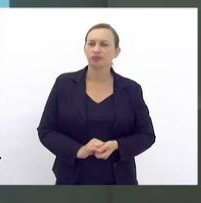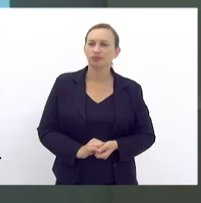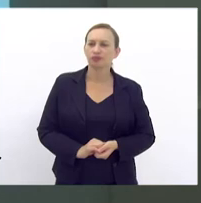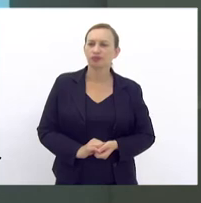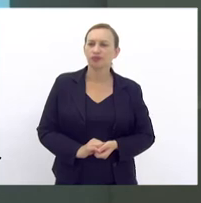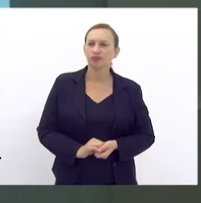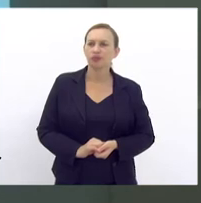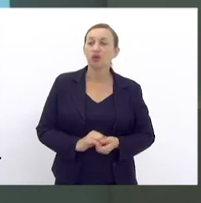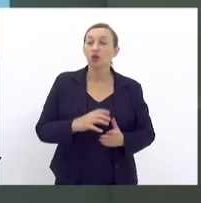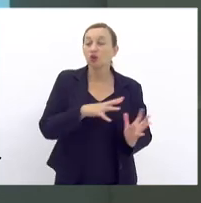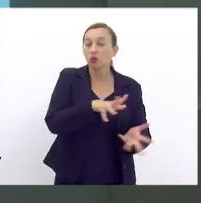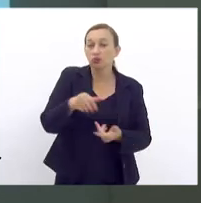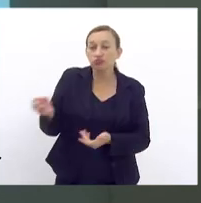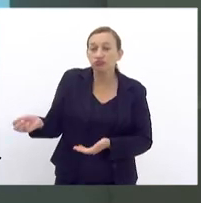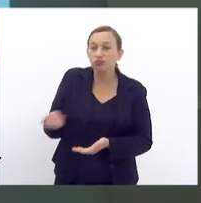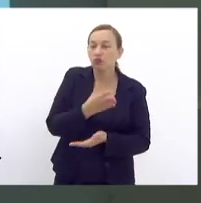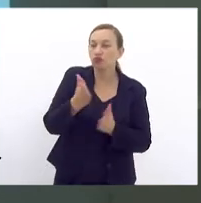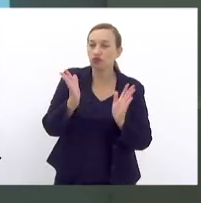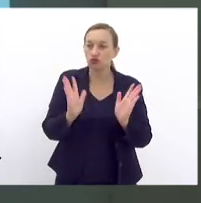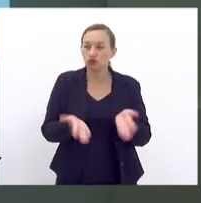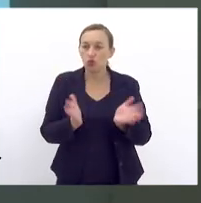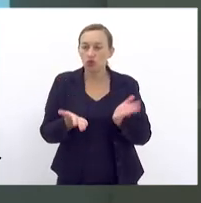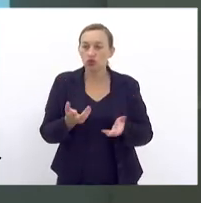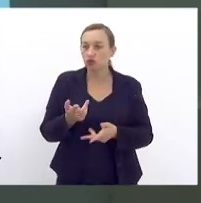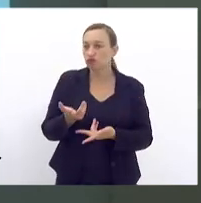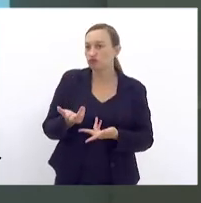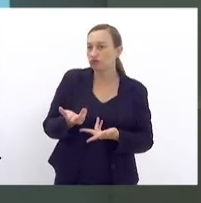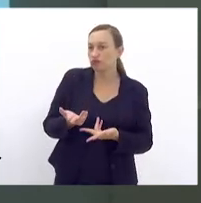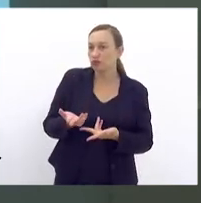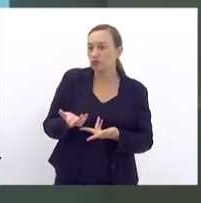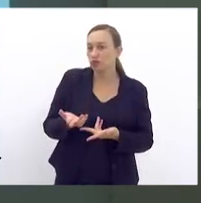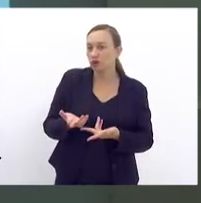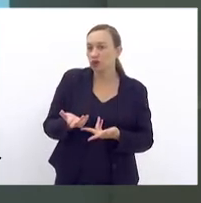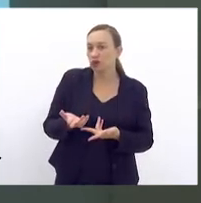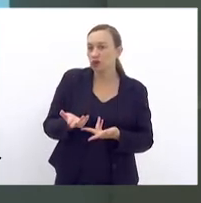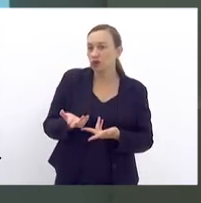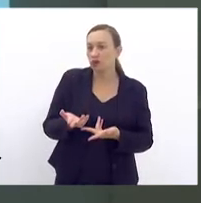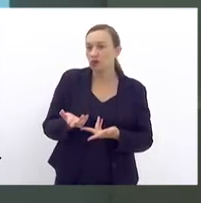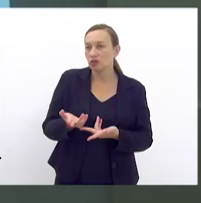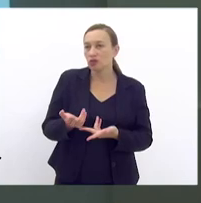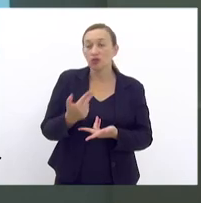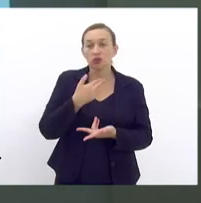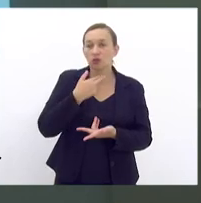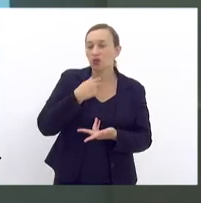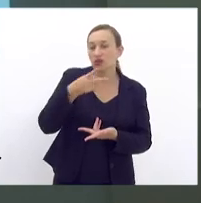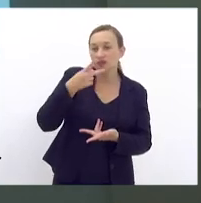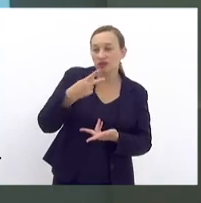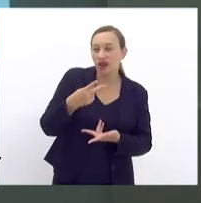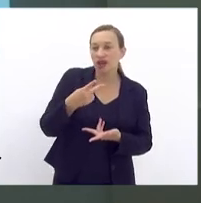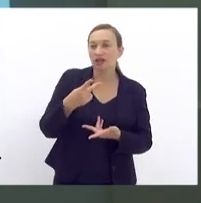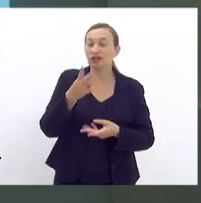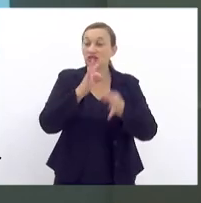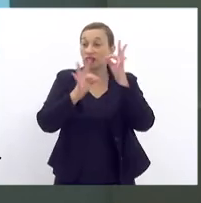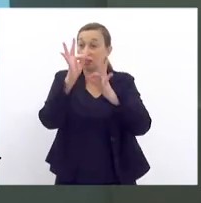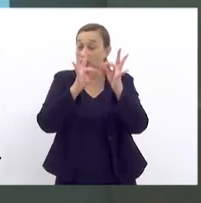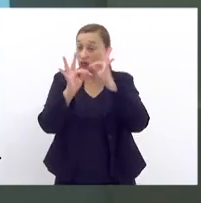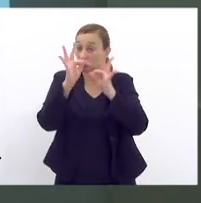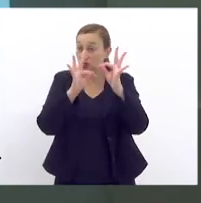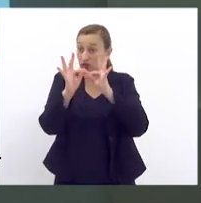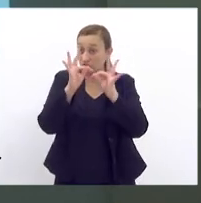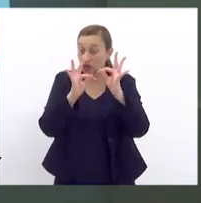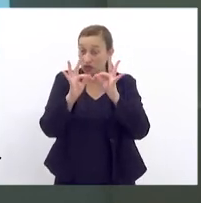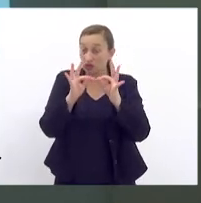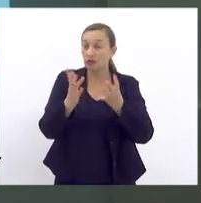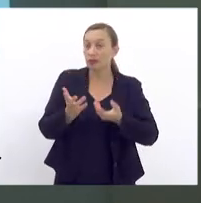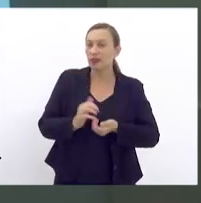no mundo moderno como o mundo de hoje a gente não pode deixar assim a gente não pode negligência a questão das tecnologias assistivas né